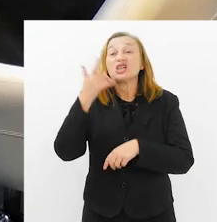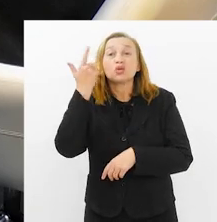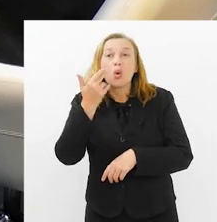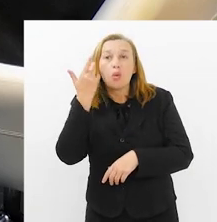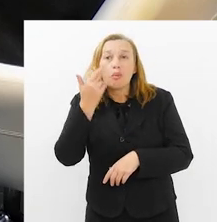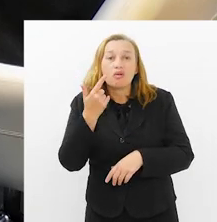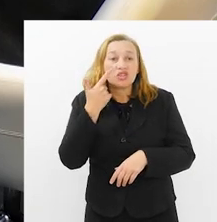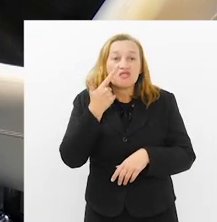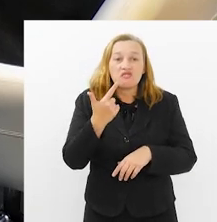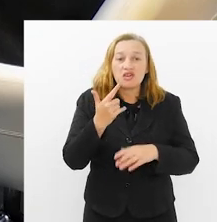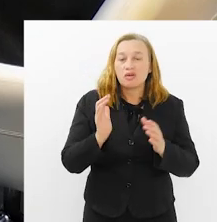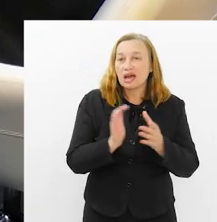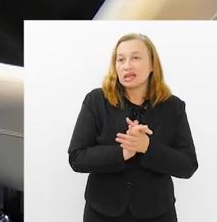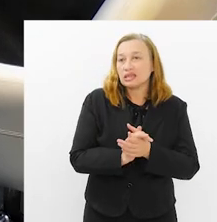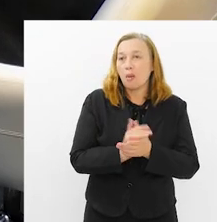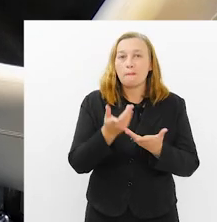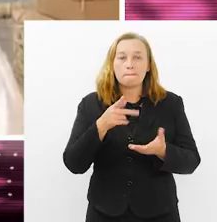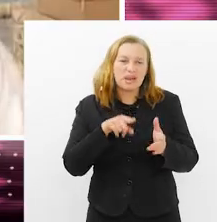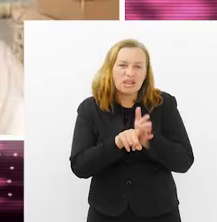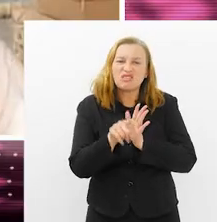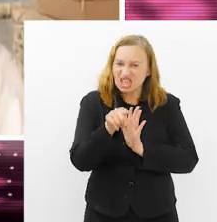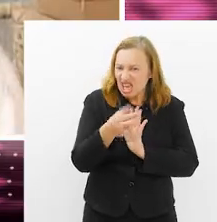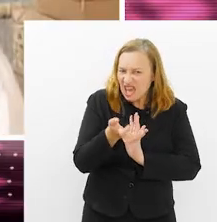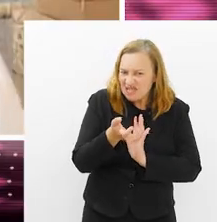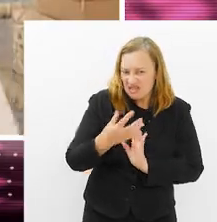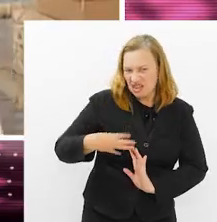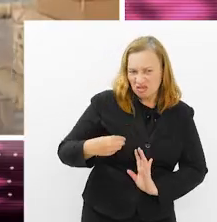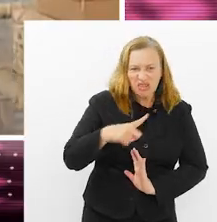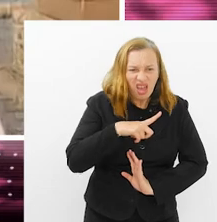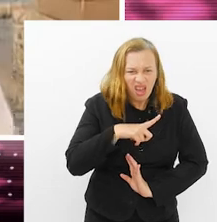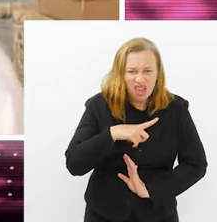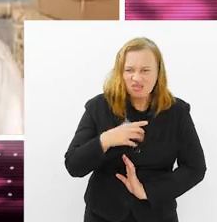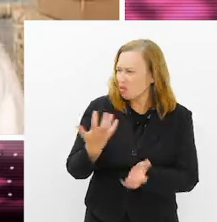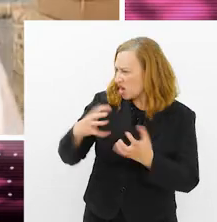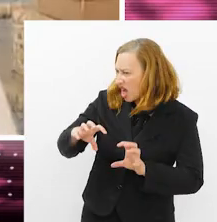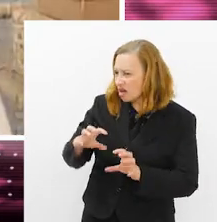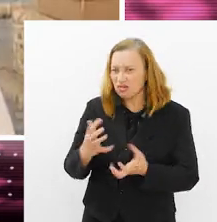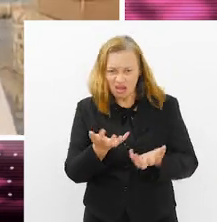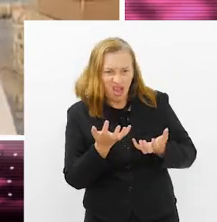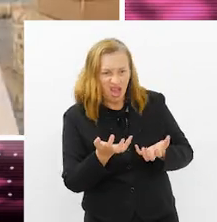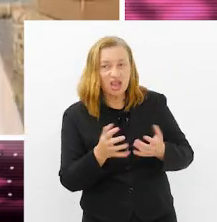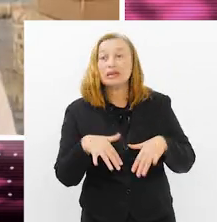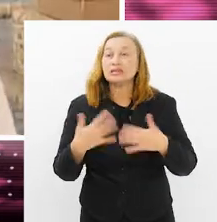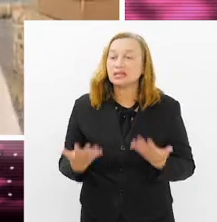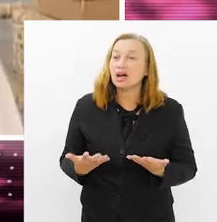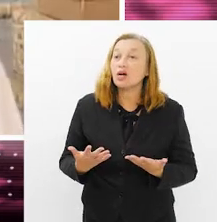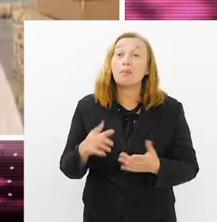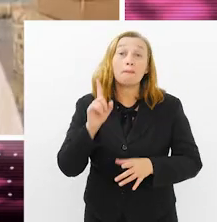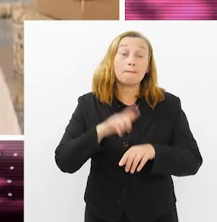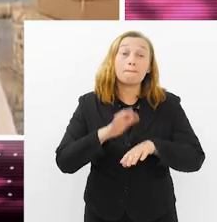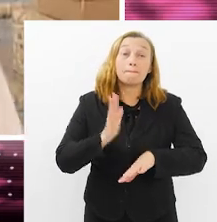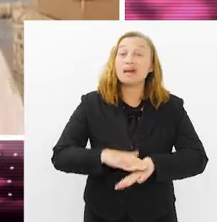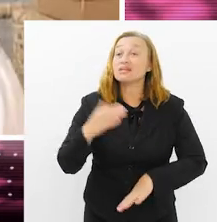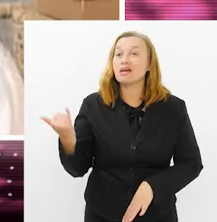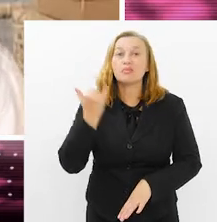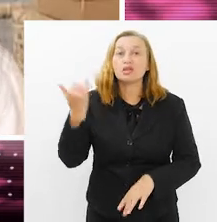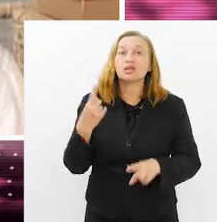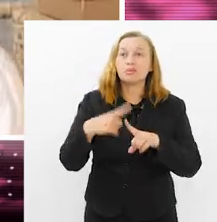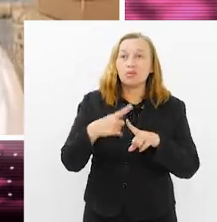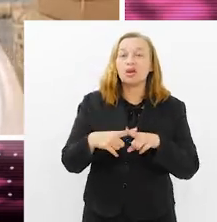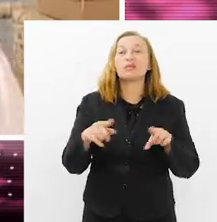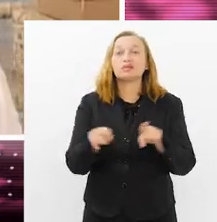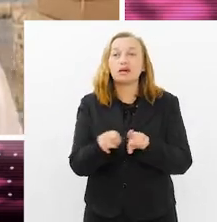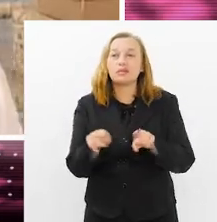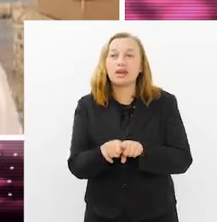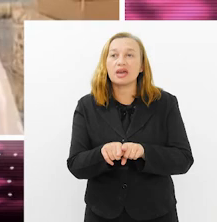ainda comum de ver os casais tendo, ah, você quer ter filho, eu quero, não quero, enfim, mas é de suma importância, porque